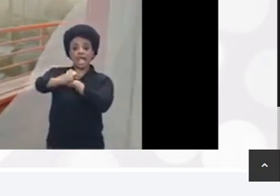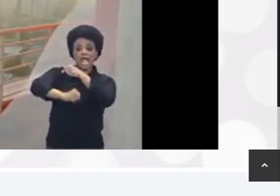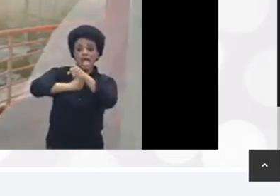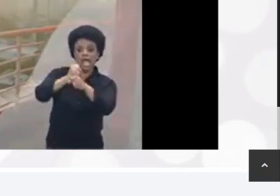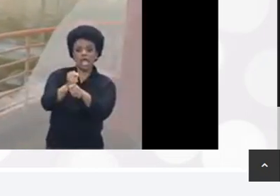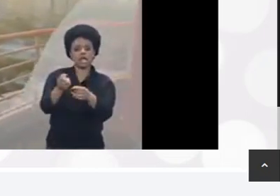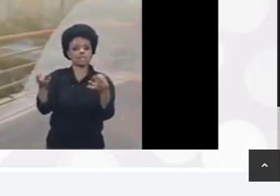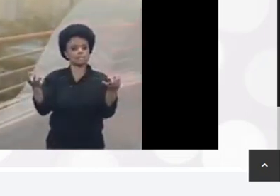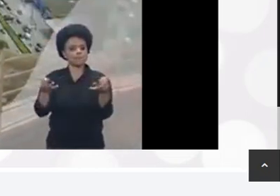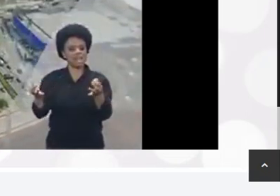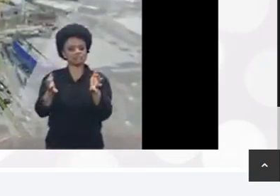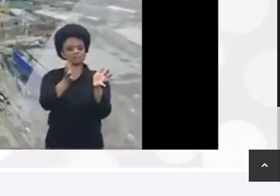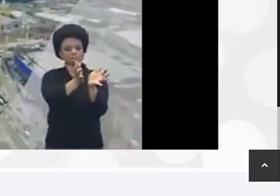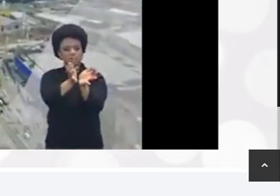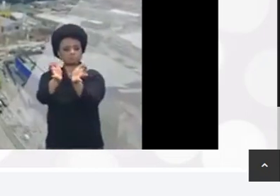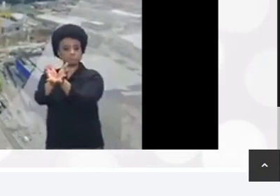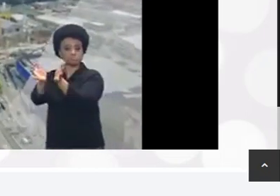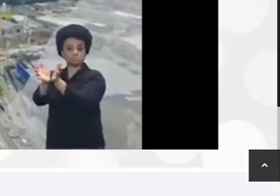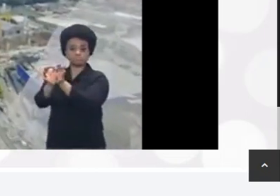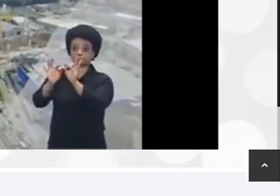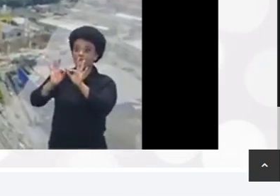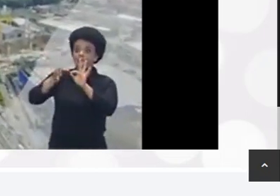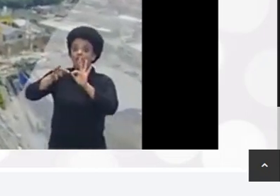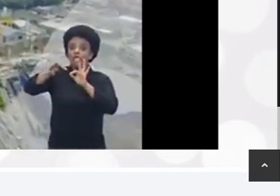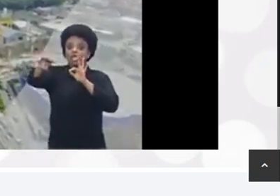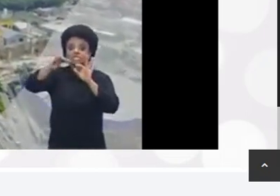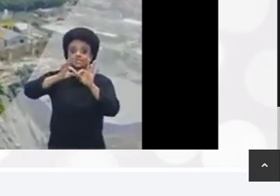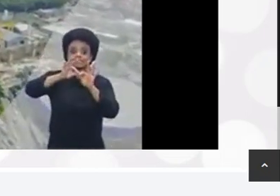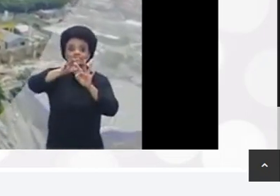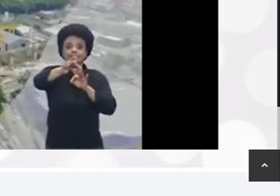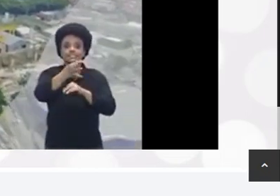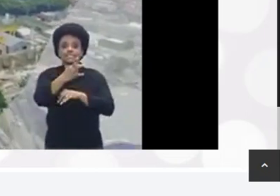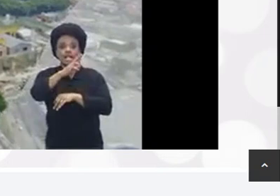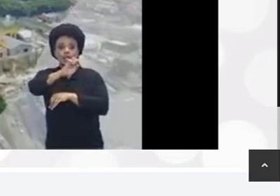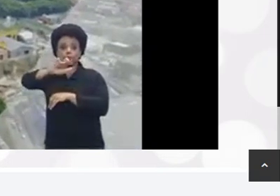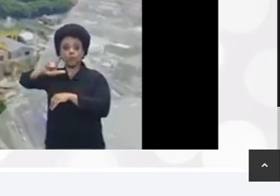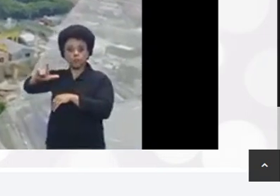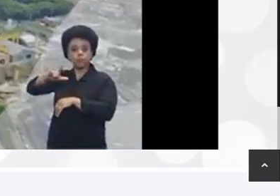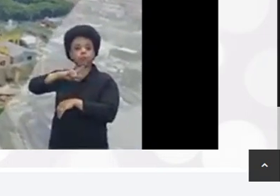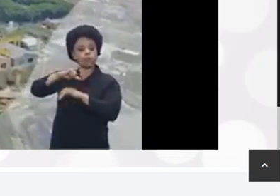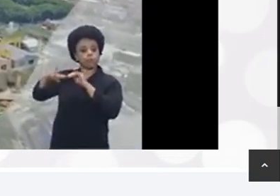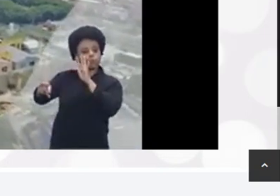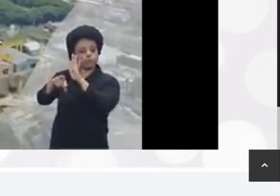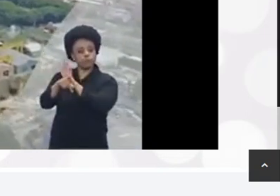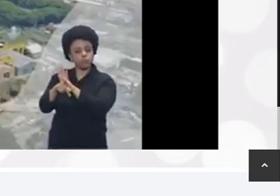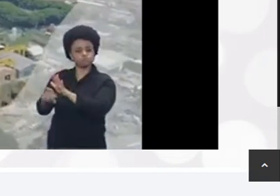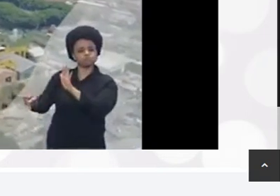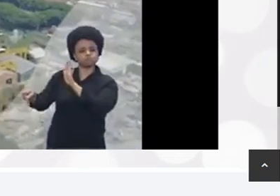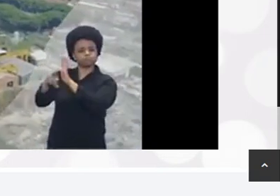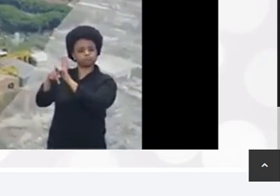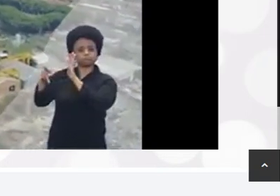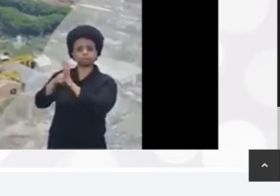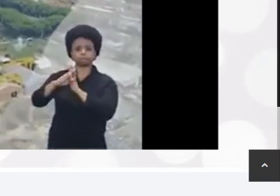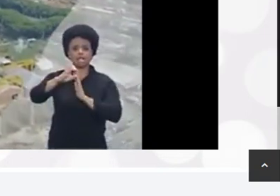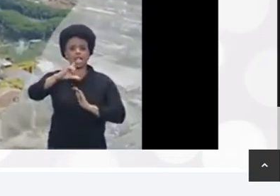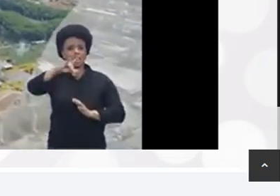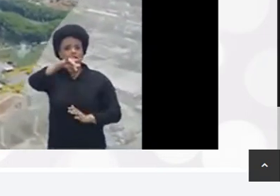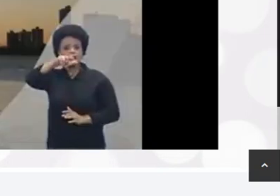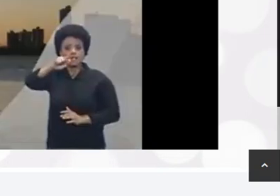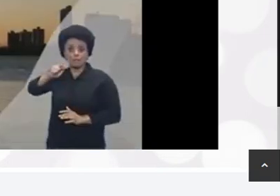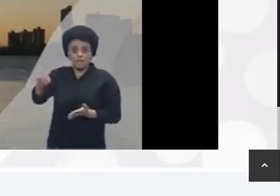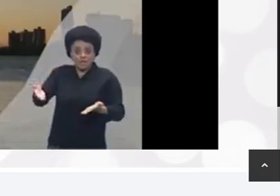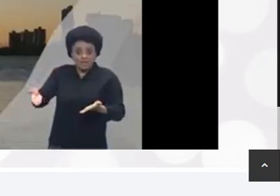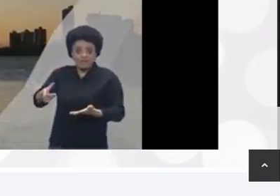isso. A enorme extensão territorial abriga para cada região um determinado tipo de clima, e que ultimamente